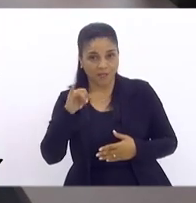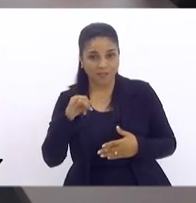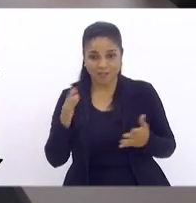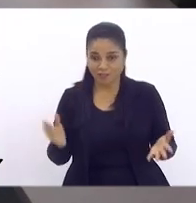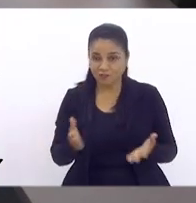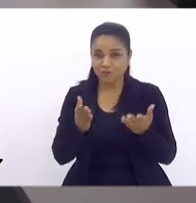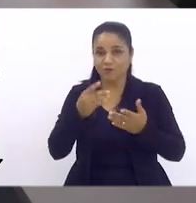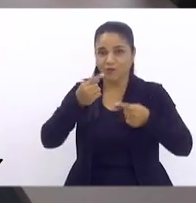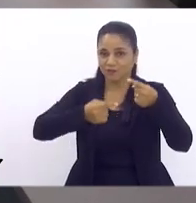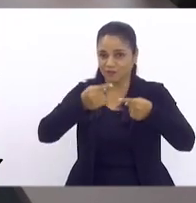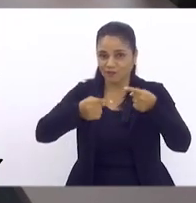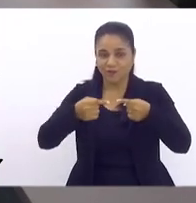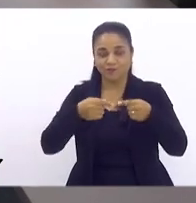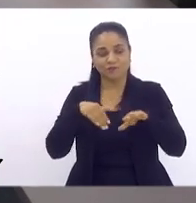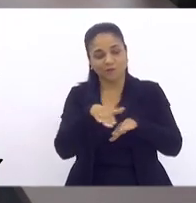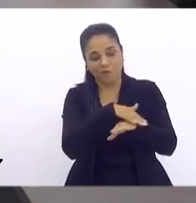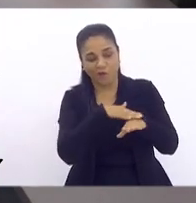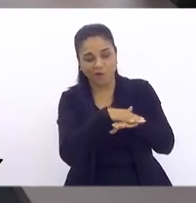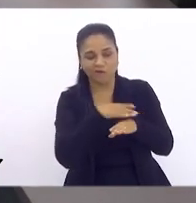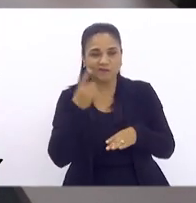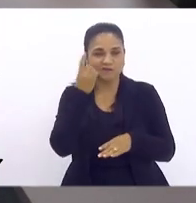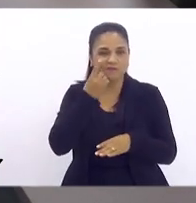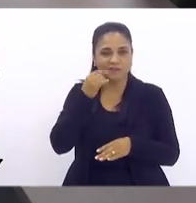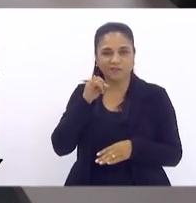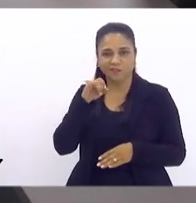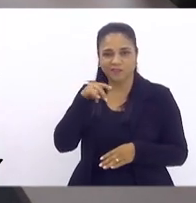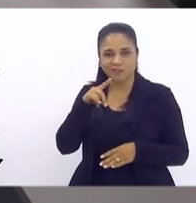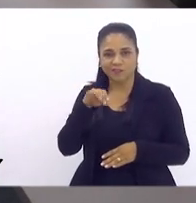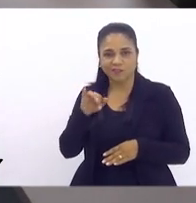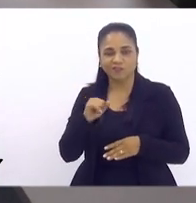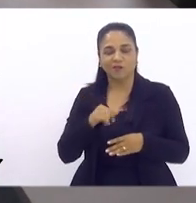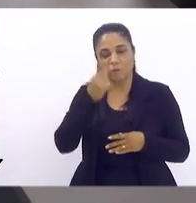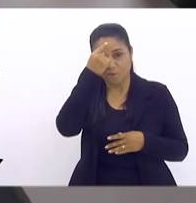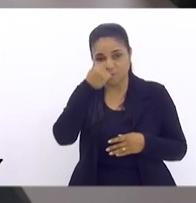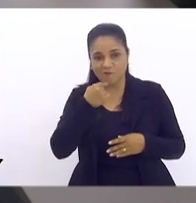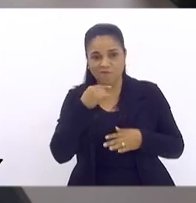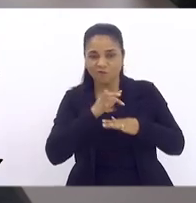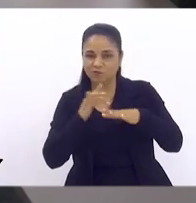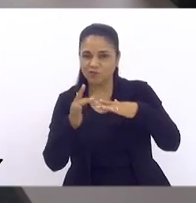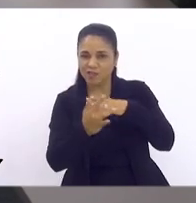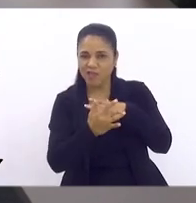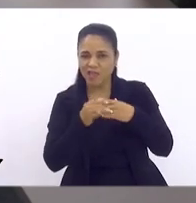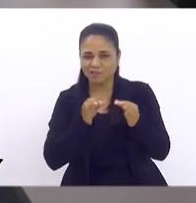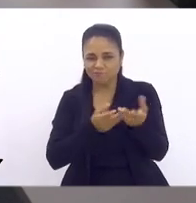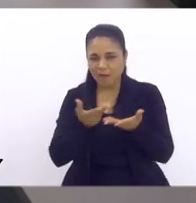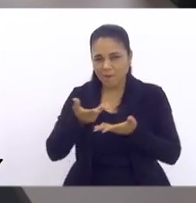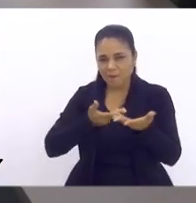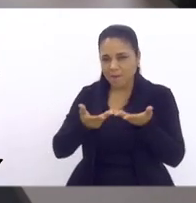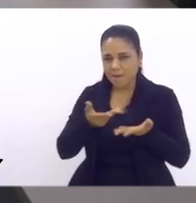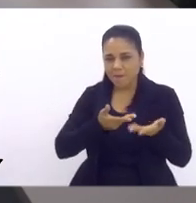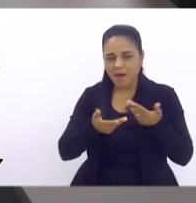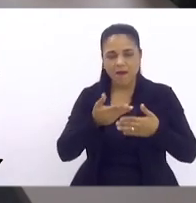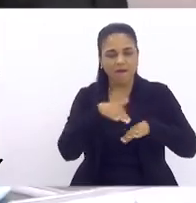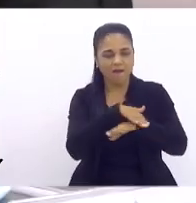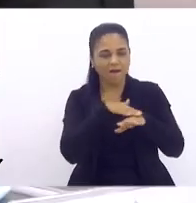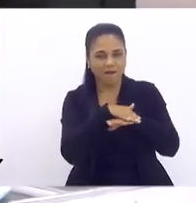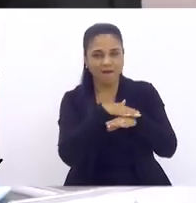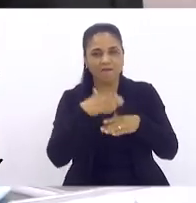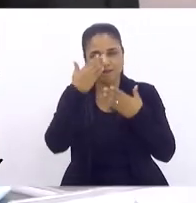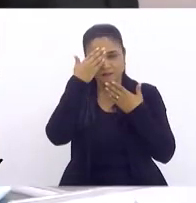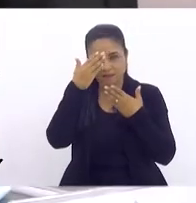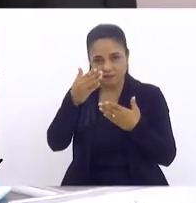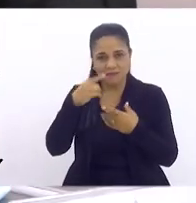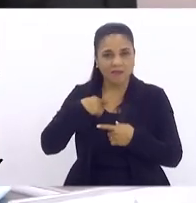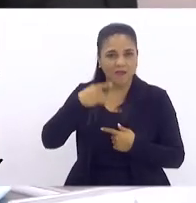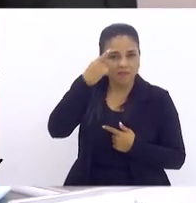já tava aqui com a deputada índia traçando perfis de rede enfim é agradecer novamente a ideia